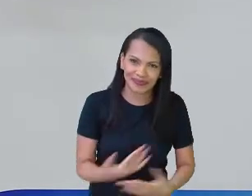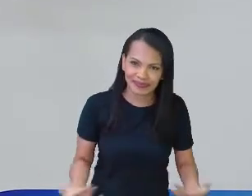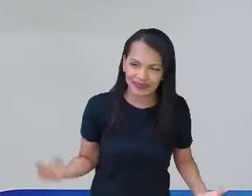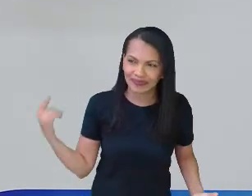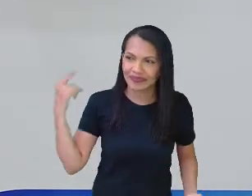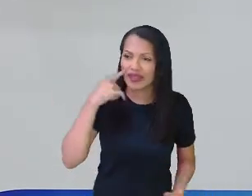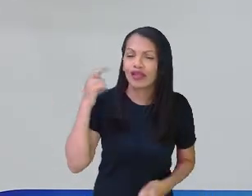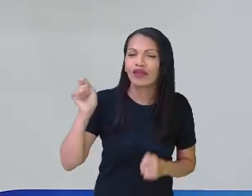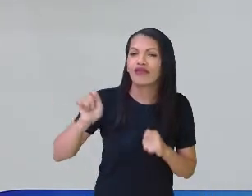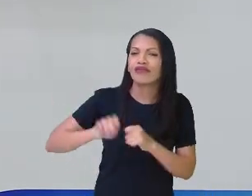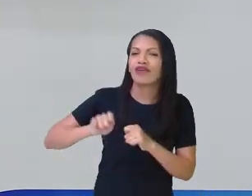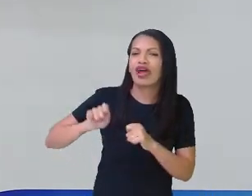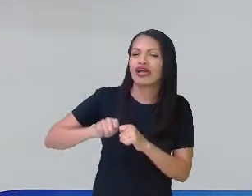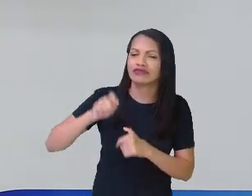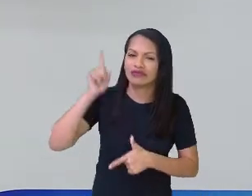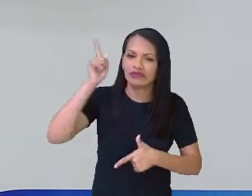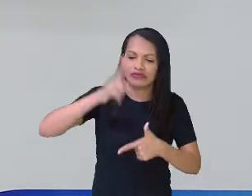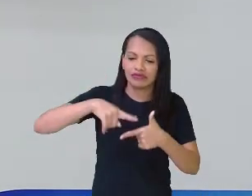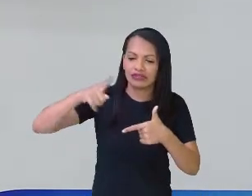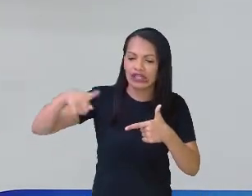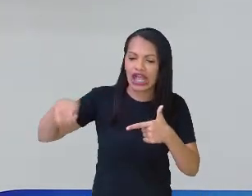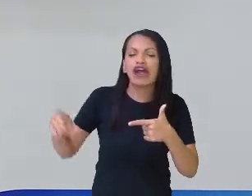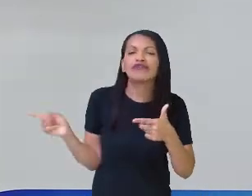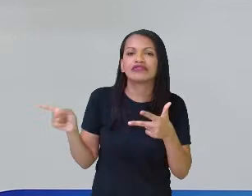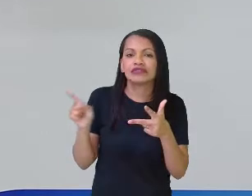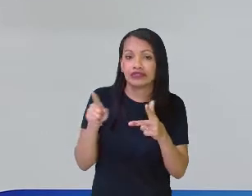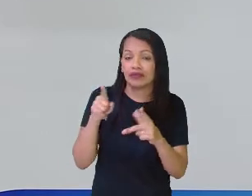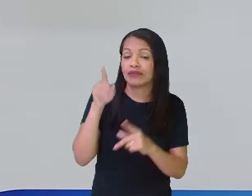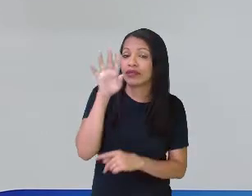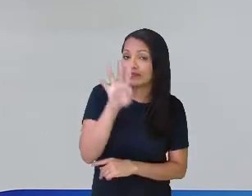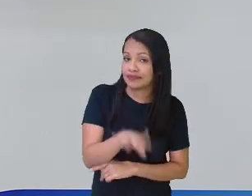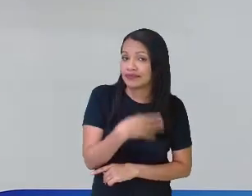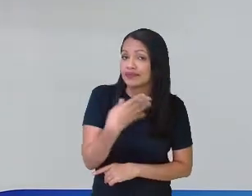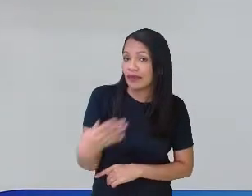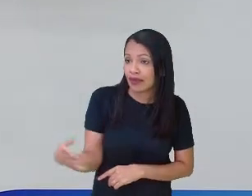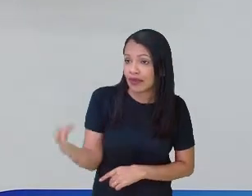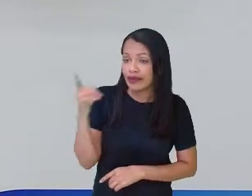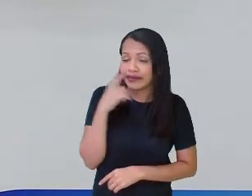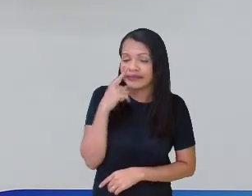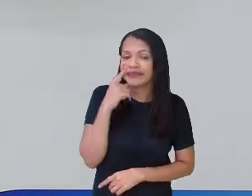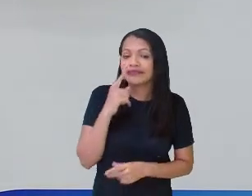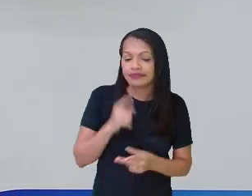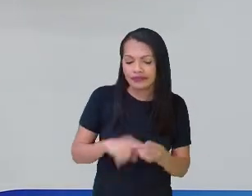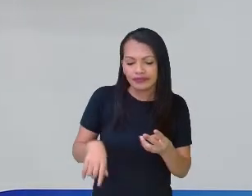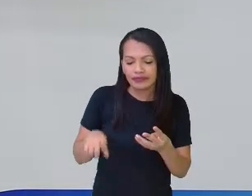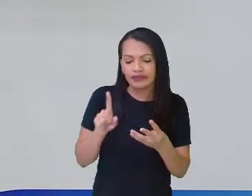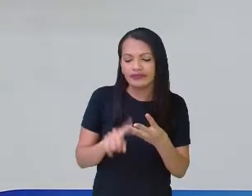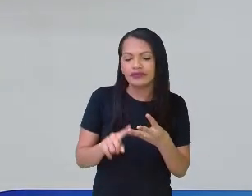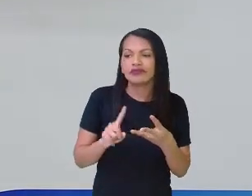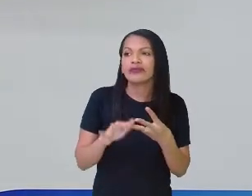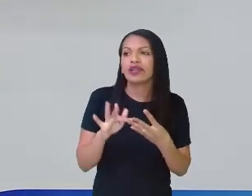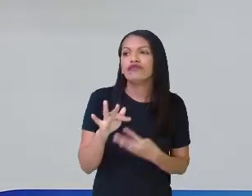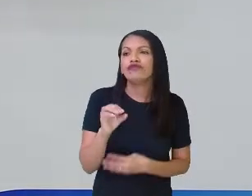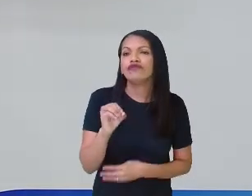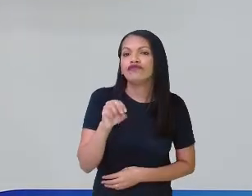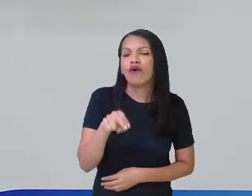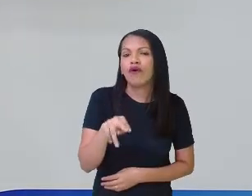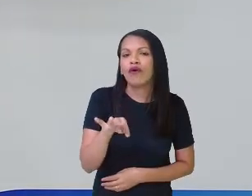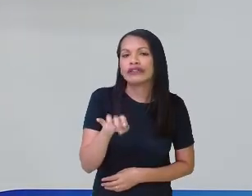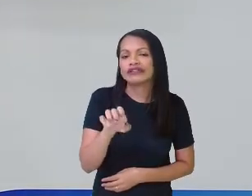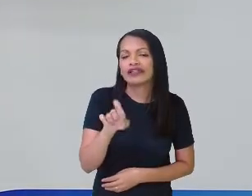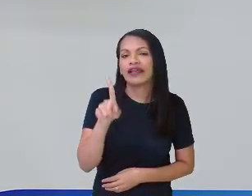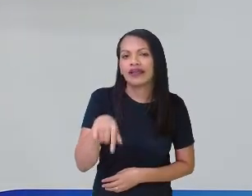construo os meus gráficos e as minhas tabelas. A minha fonte, isso é importantíssimo,